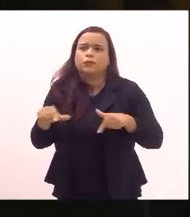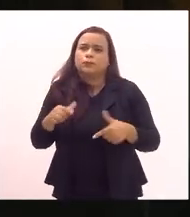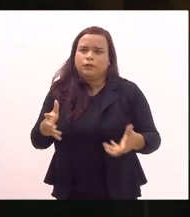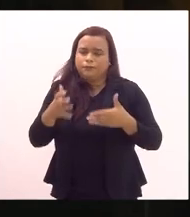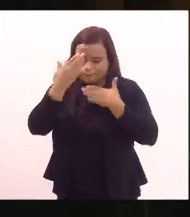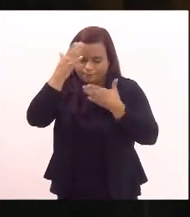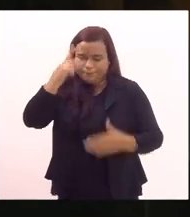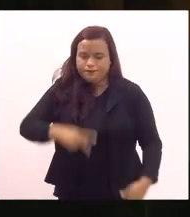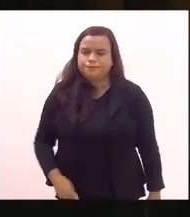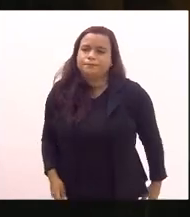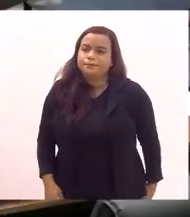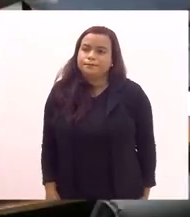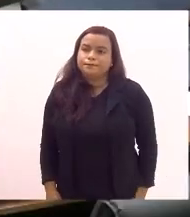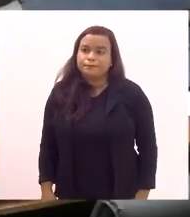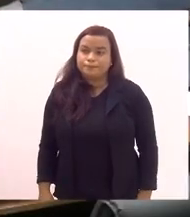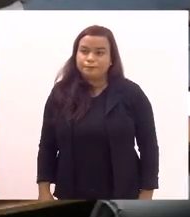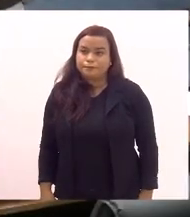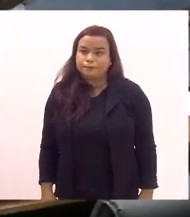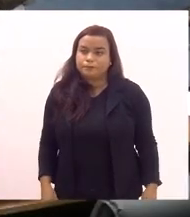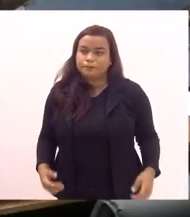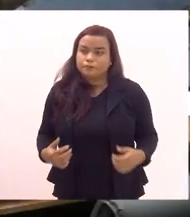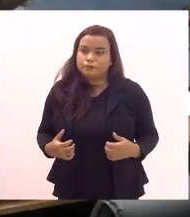obrigado presidente